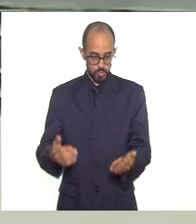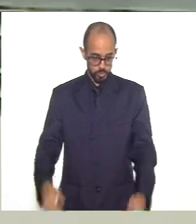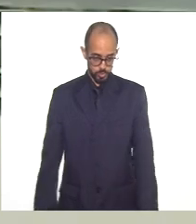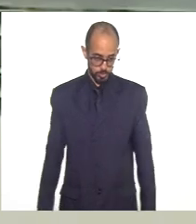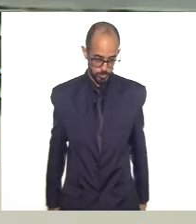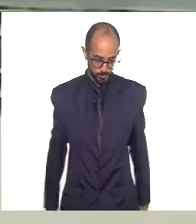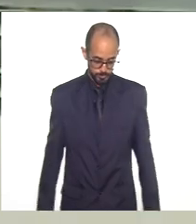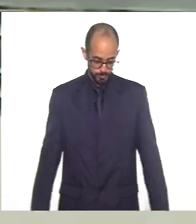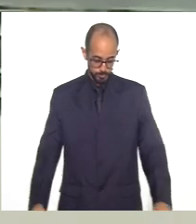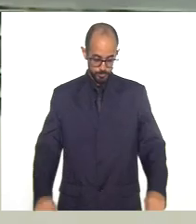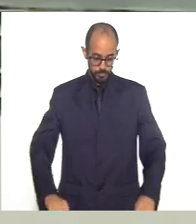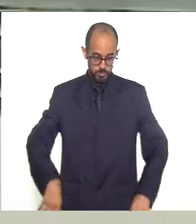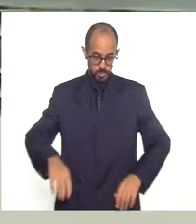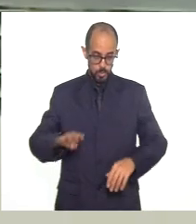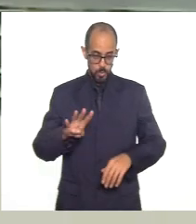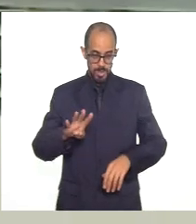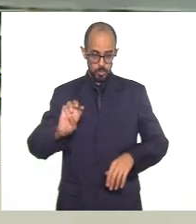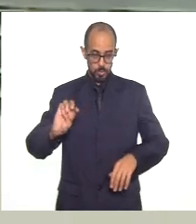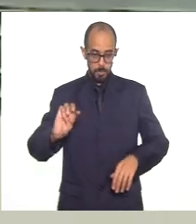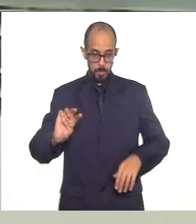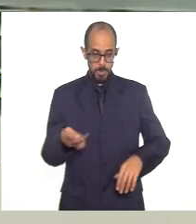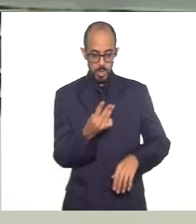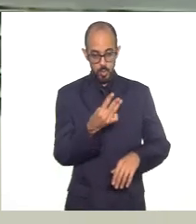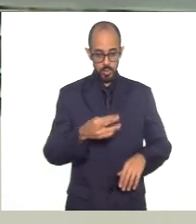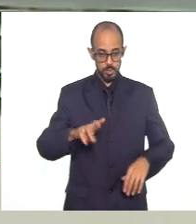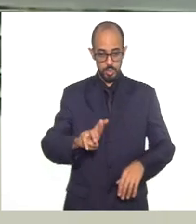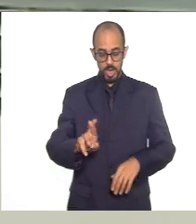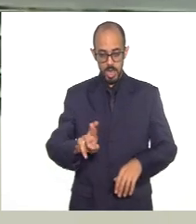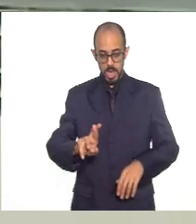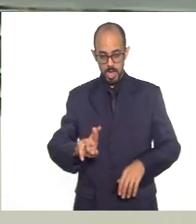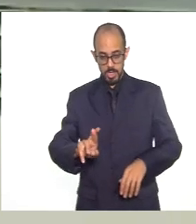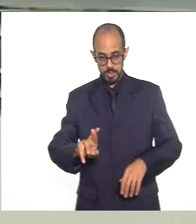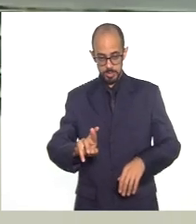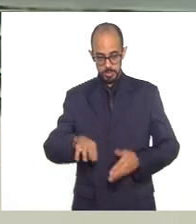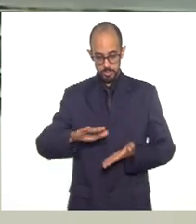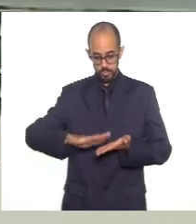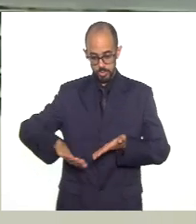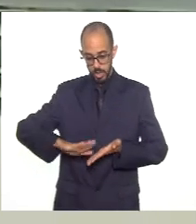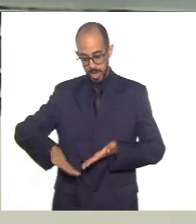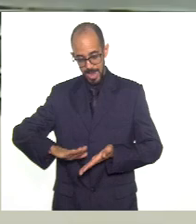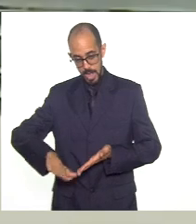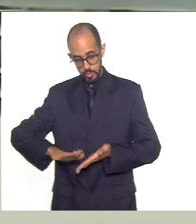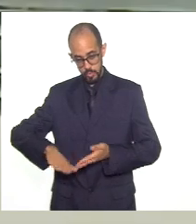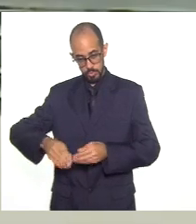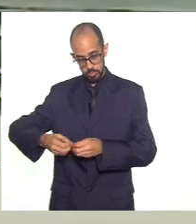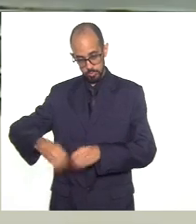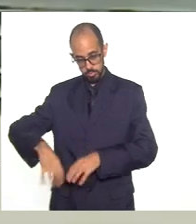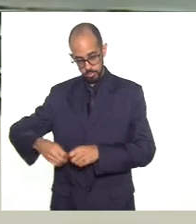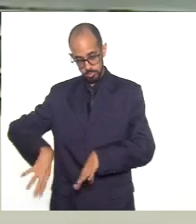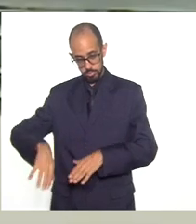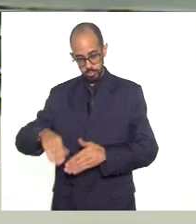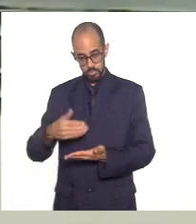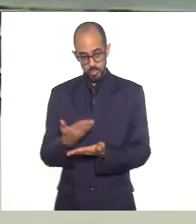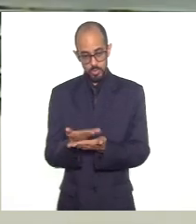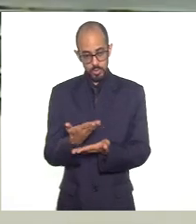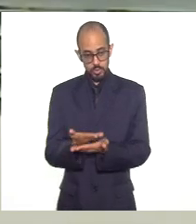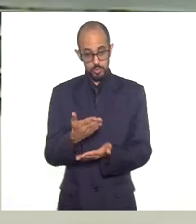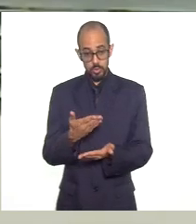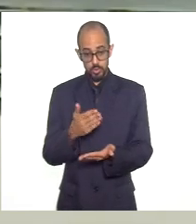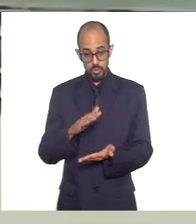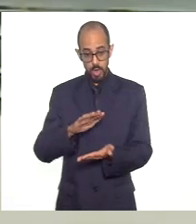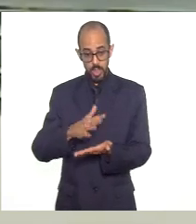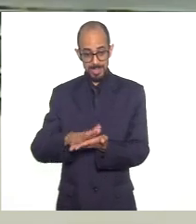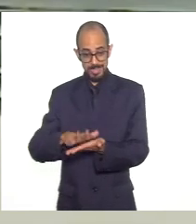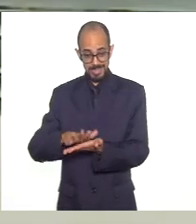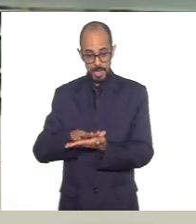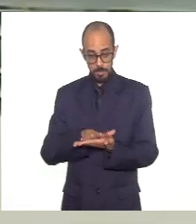presidente, 4 milhões de reais que estão sendo gastos com as escolas de samba,